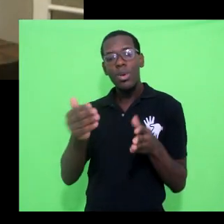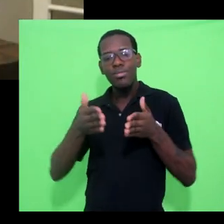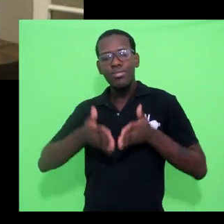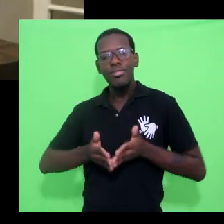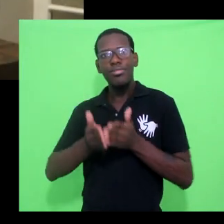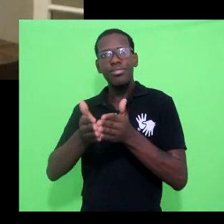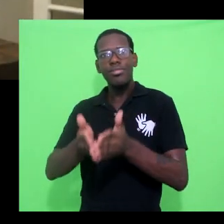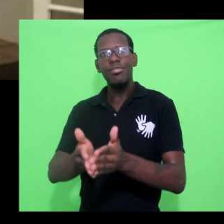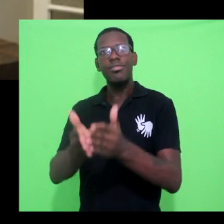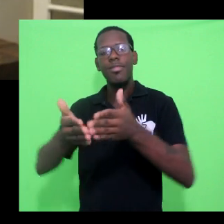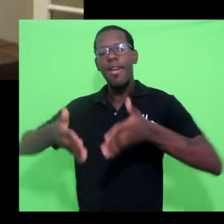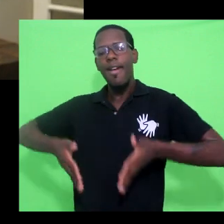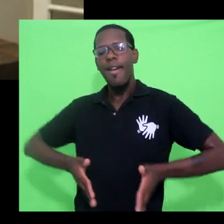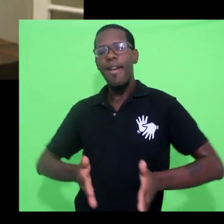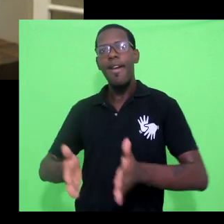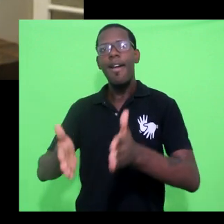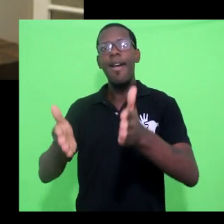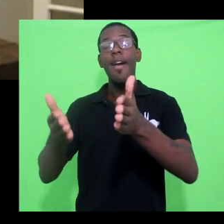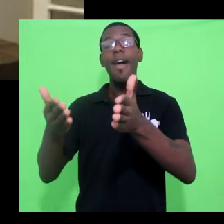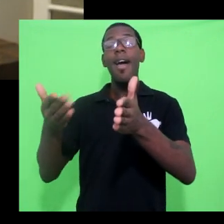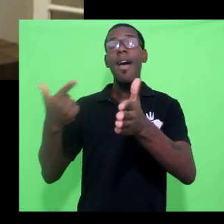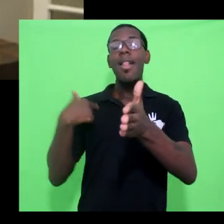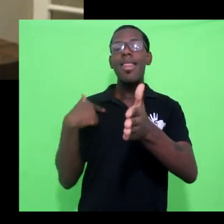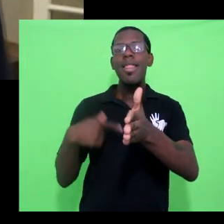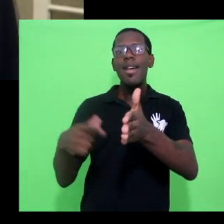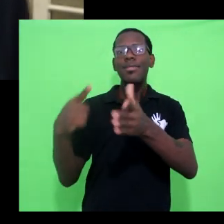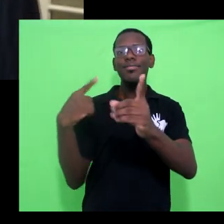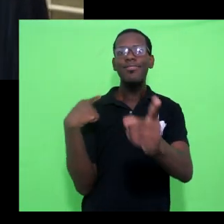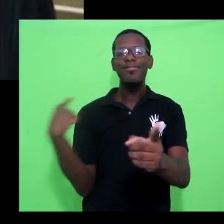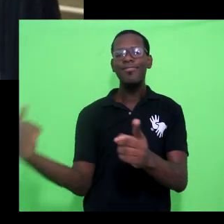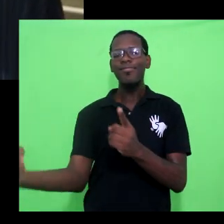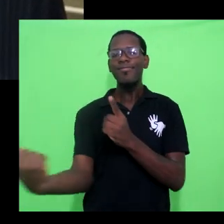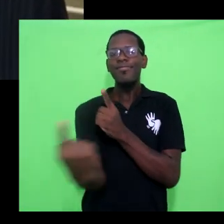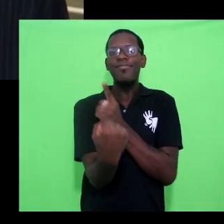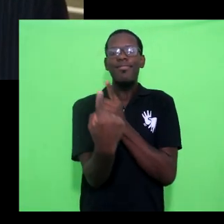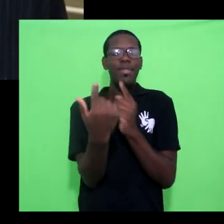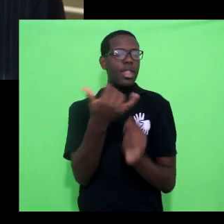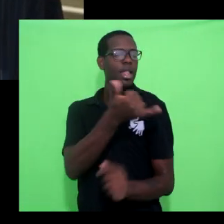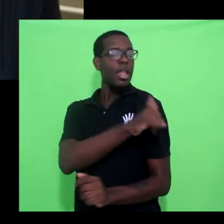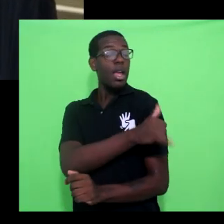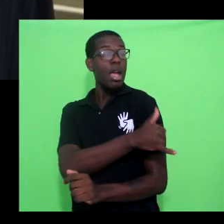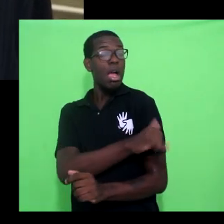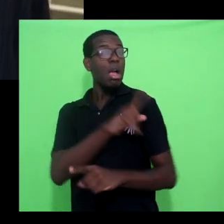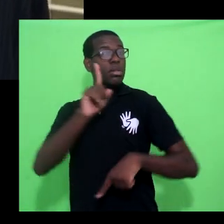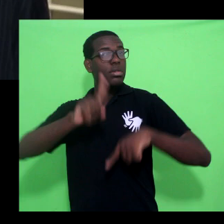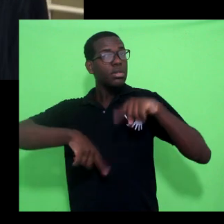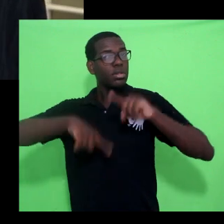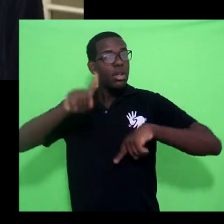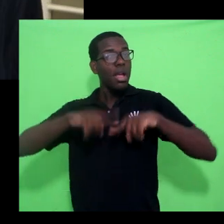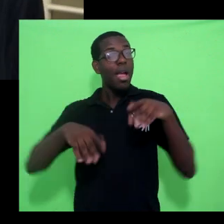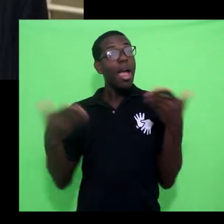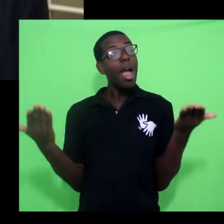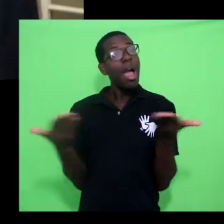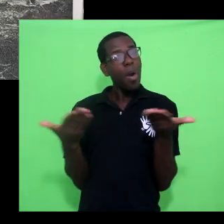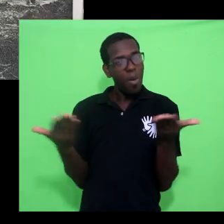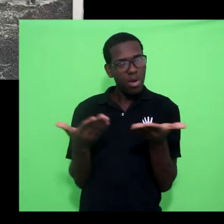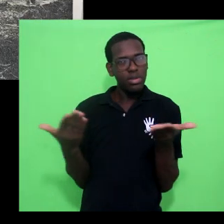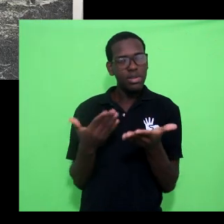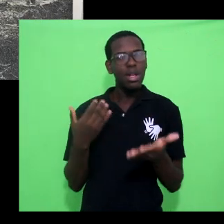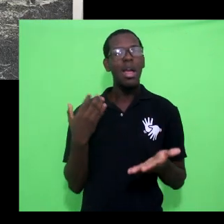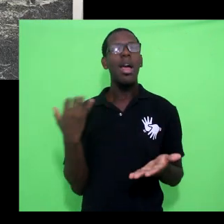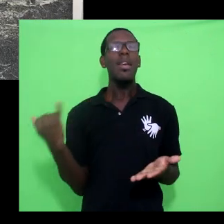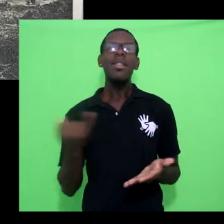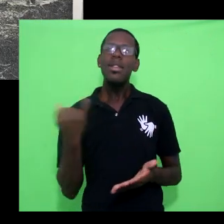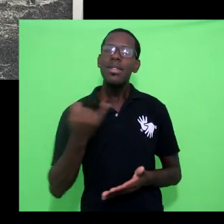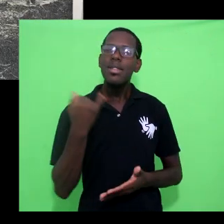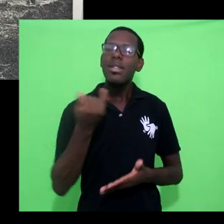Iguaçu, que fazia aquela ligação para o Rio de Janeiro, né, das mercadorias. Agora, o interessante, com o passar